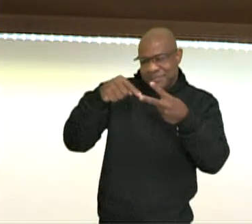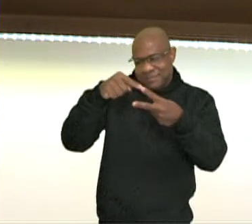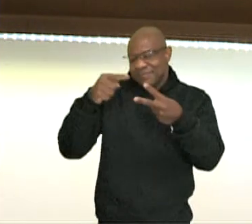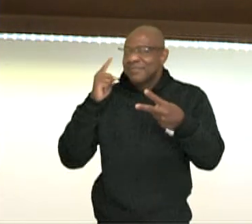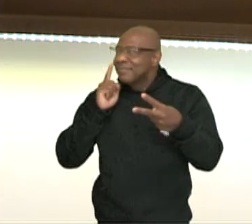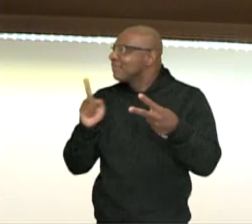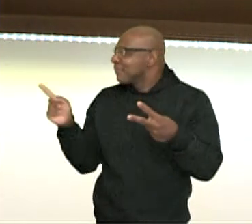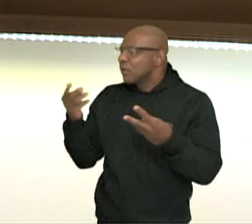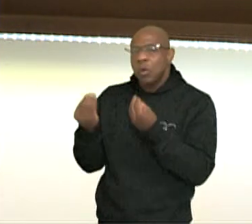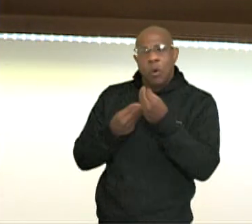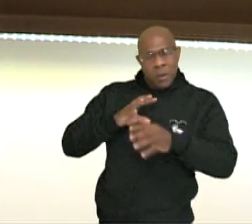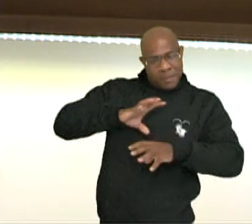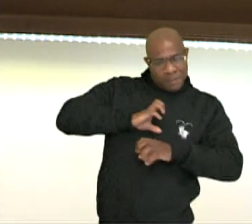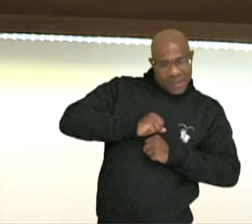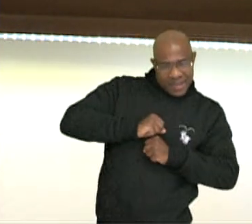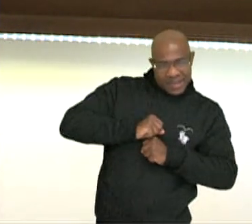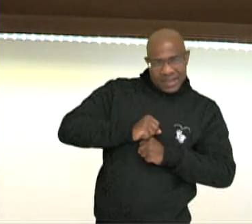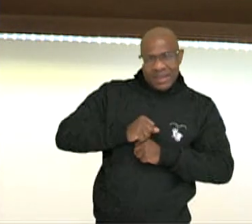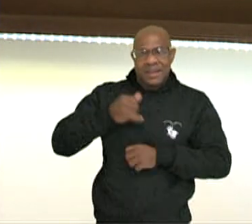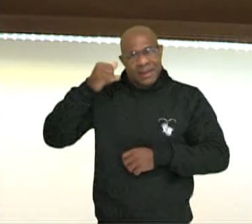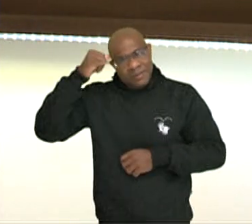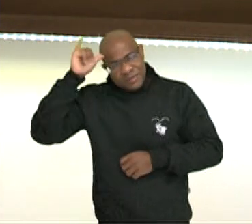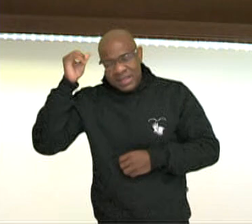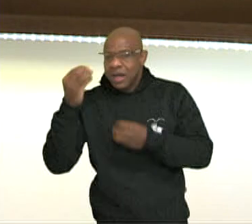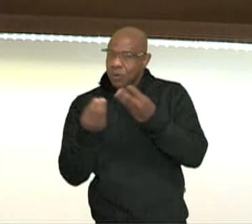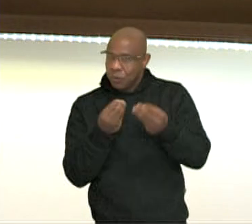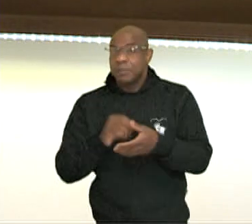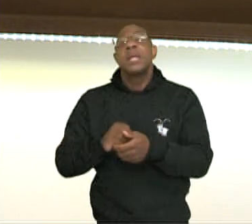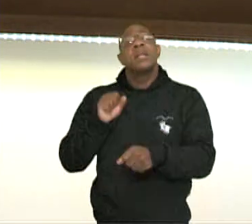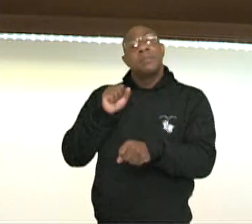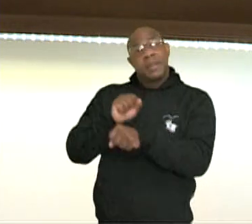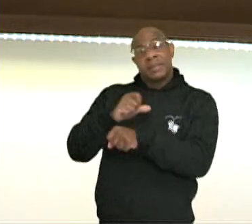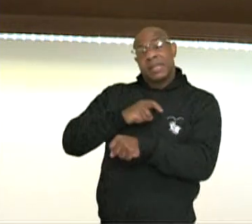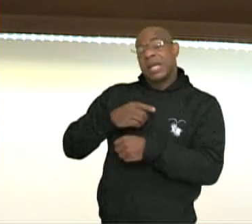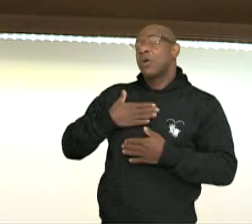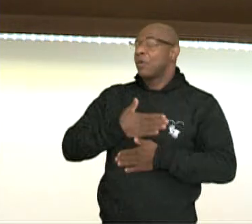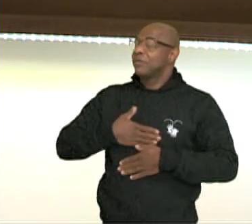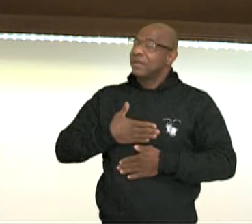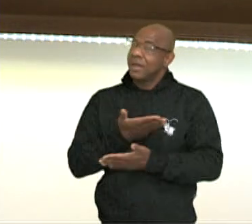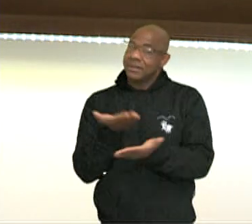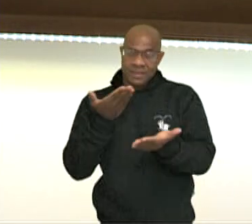transmissão, os sintomas e a prevenção. Eu espero que você tenha gostado da